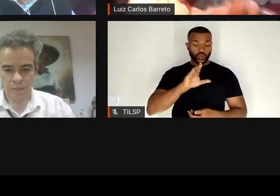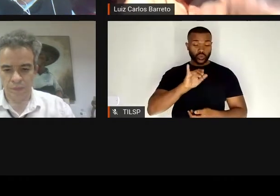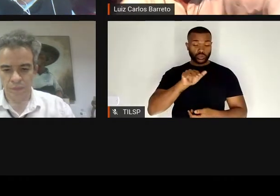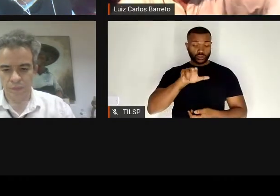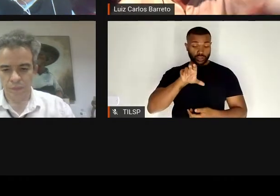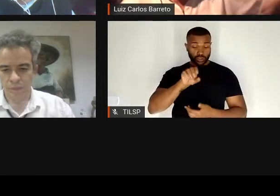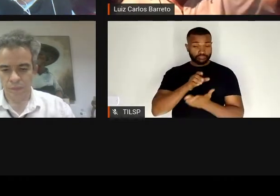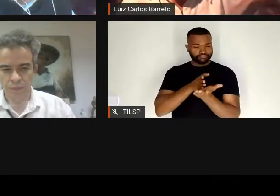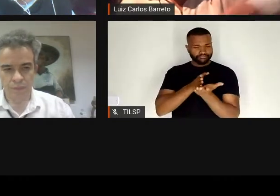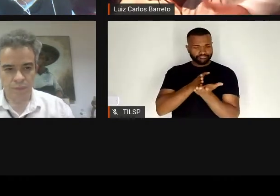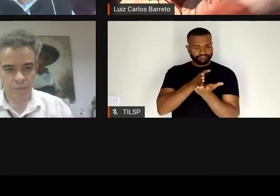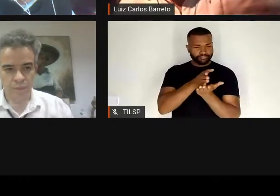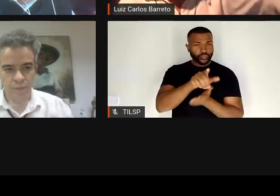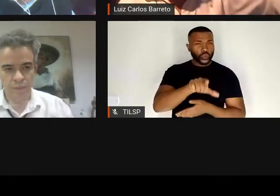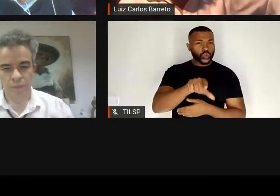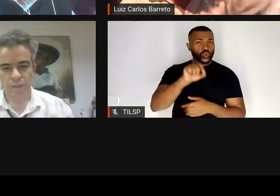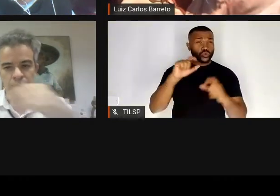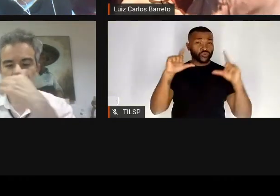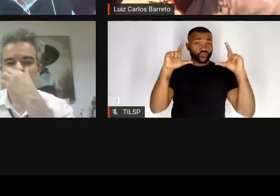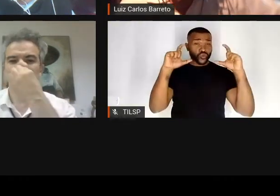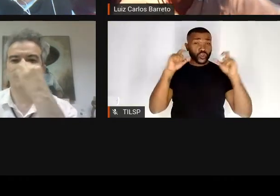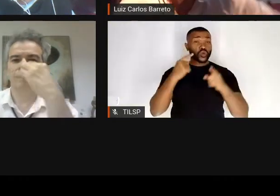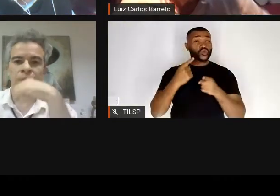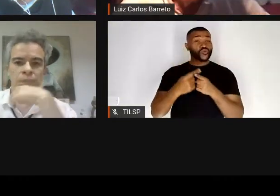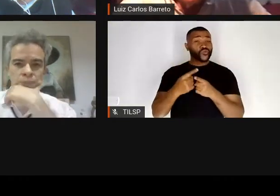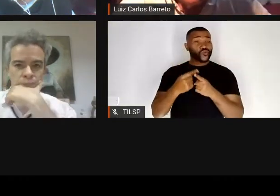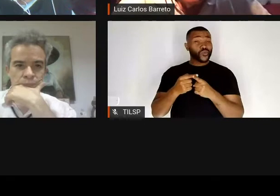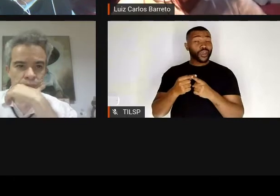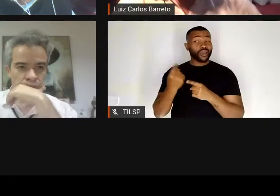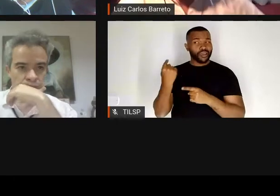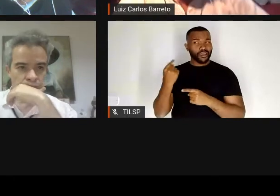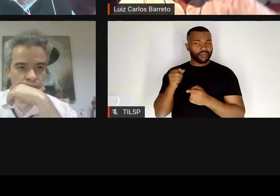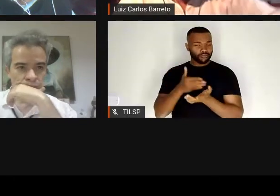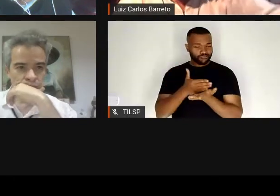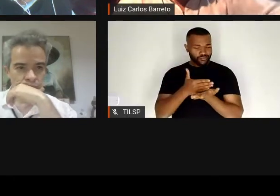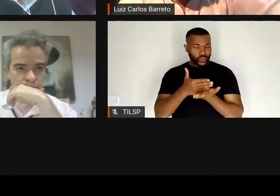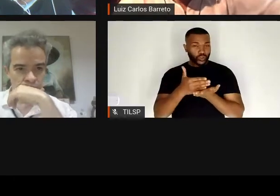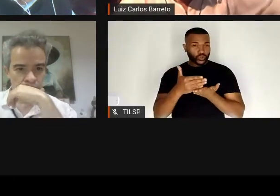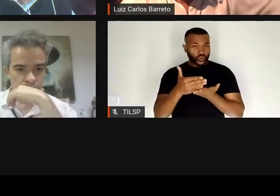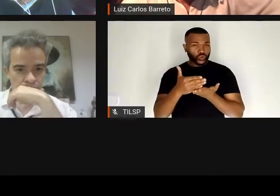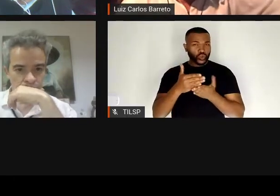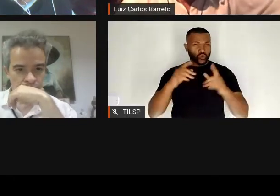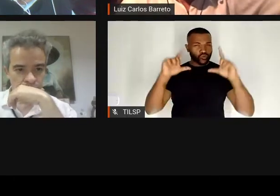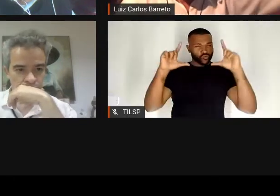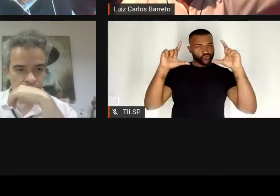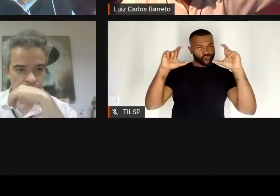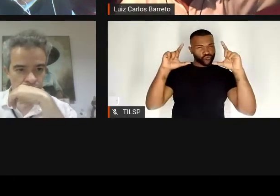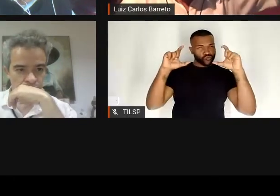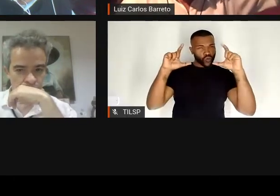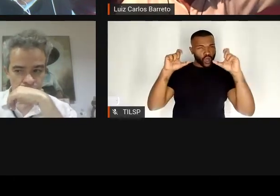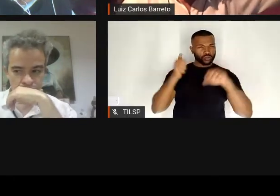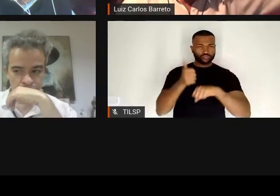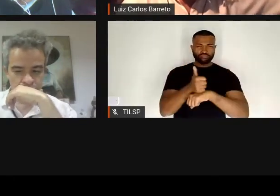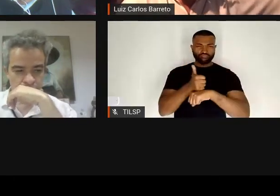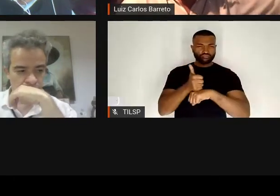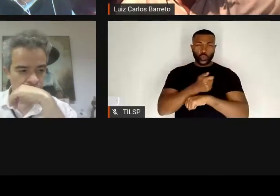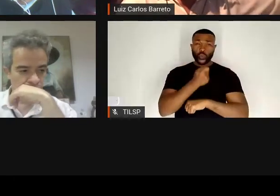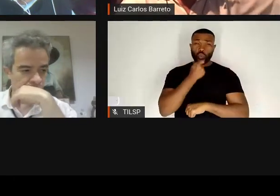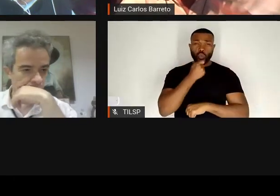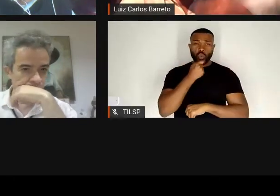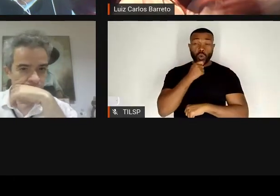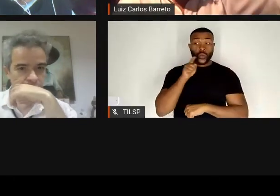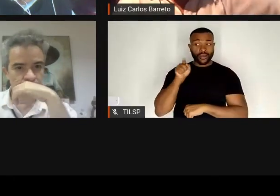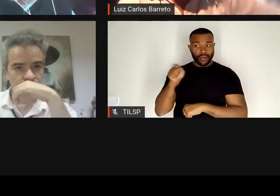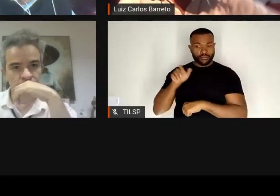Começou com ele fazendo fotografias ainda amadoras dos voos que ele